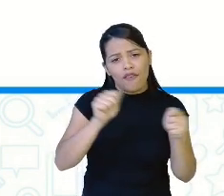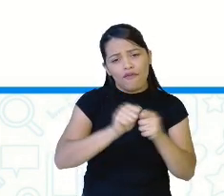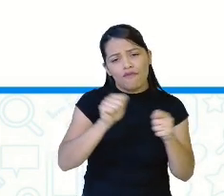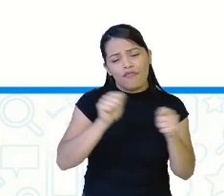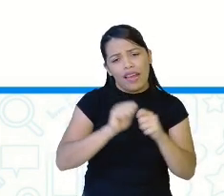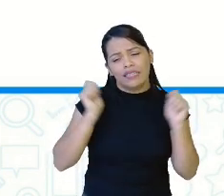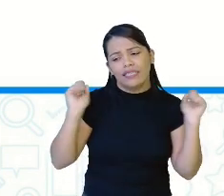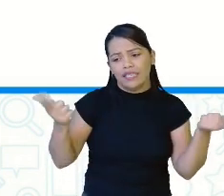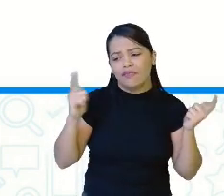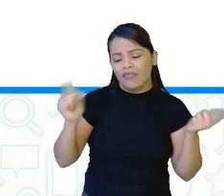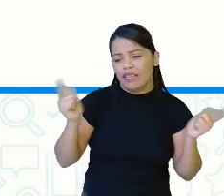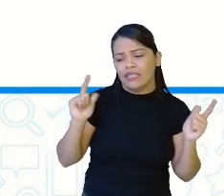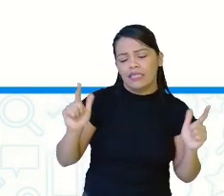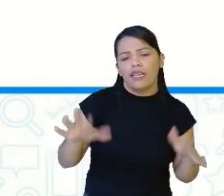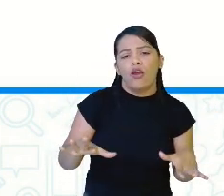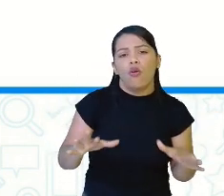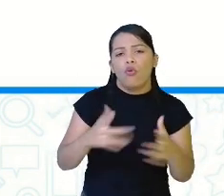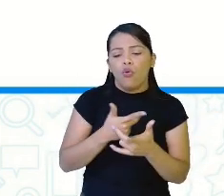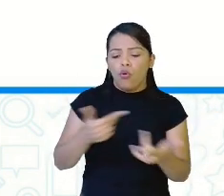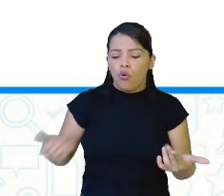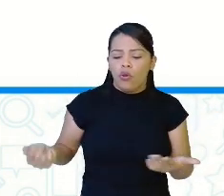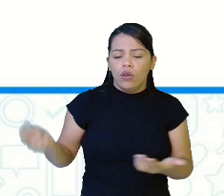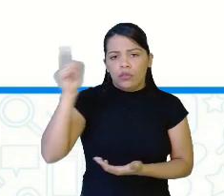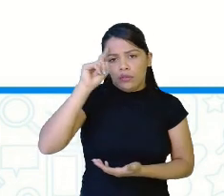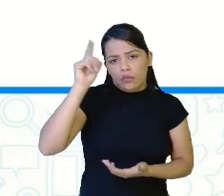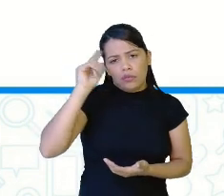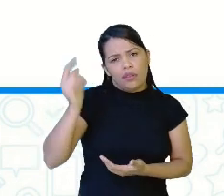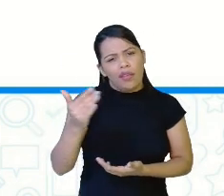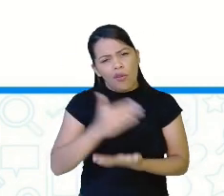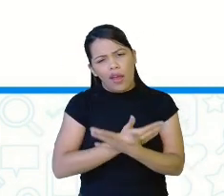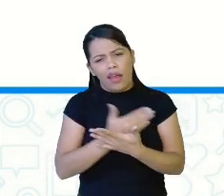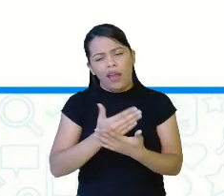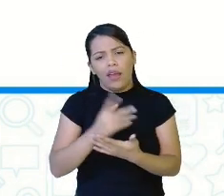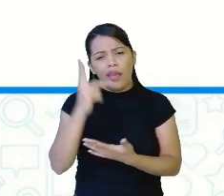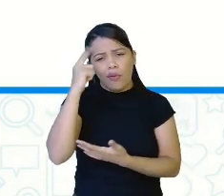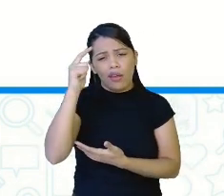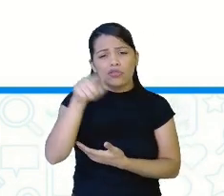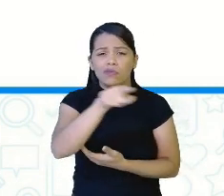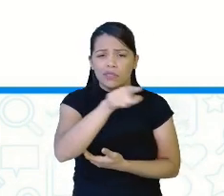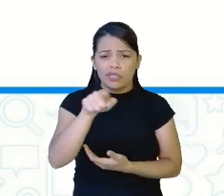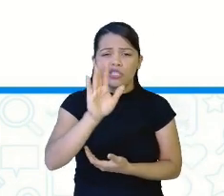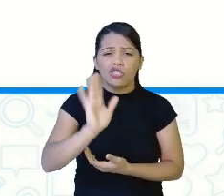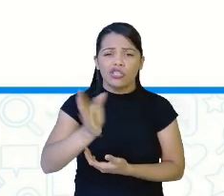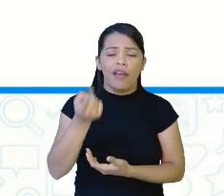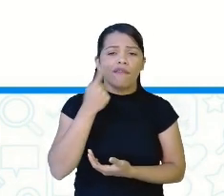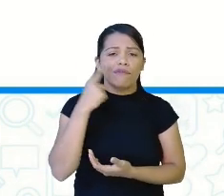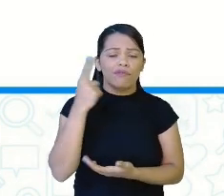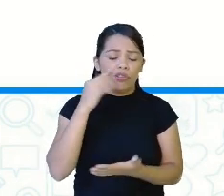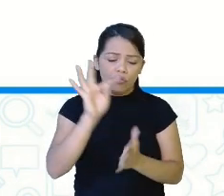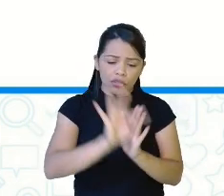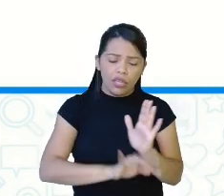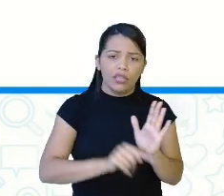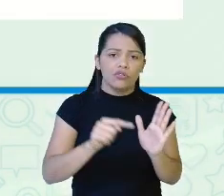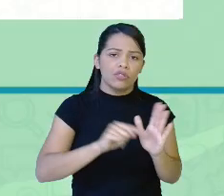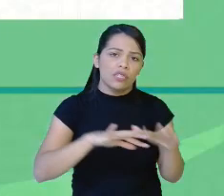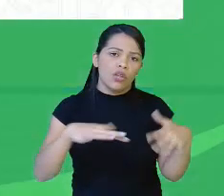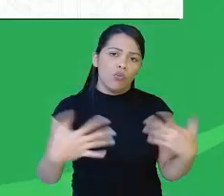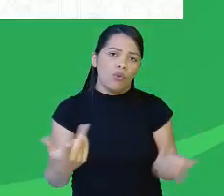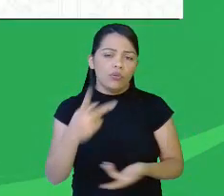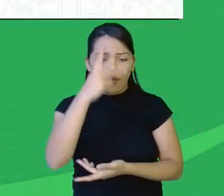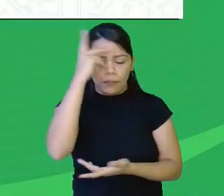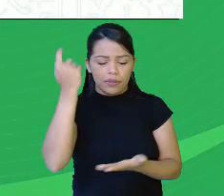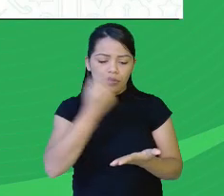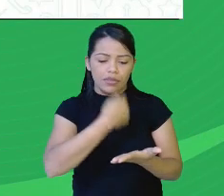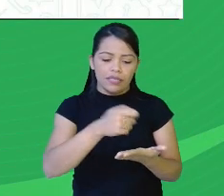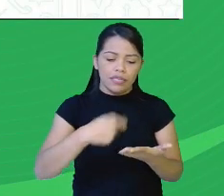você já escutou textos assim, onde as pessoas que estão escrevendo ali, a pessoa que está escrevendo, relata uma situação do nosso dia a